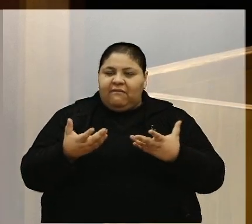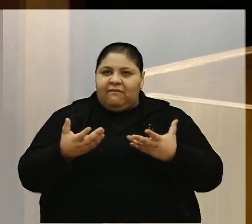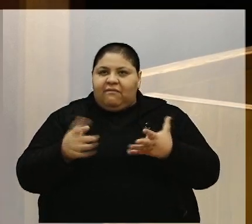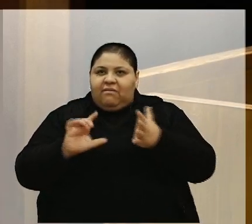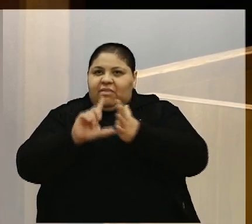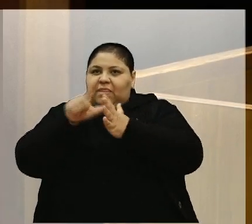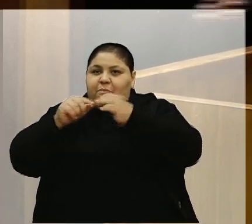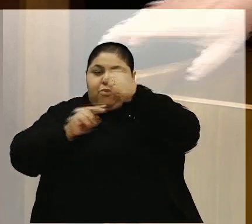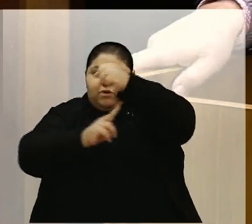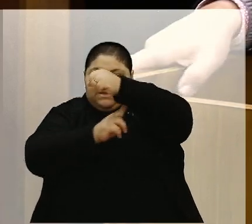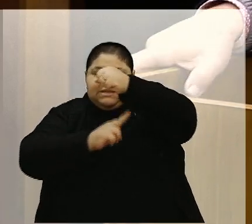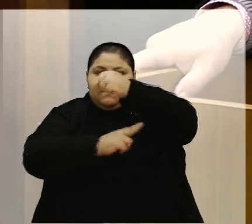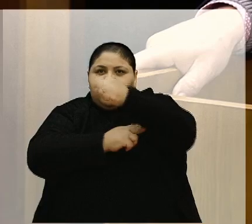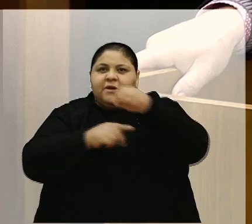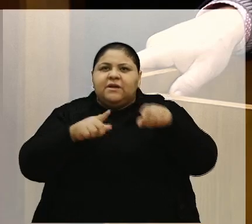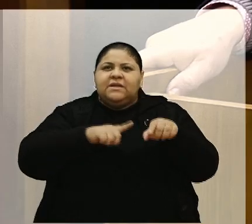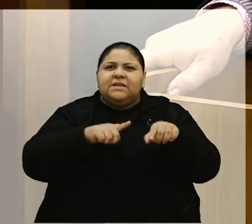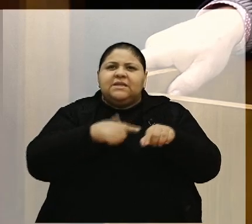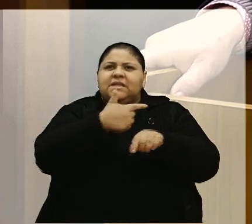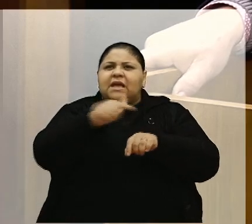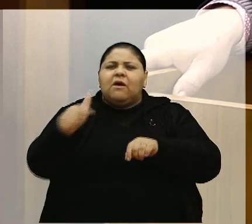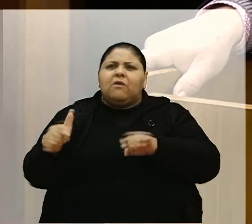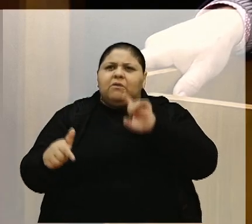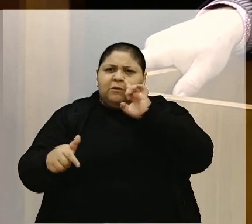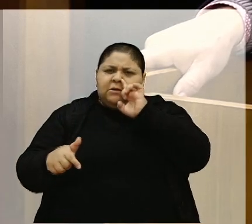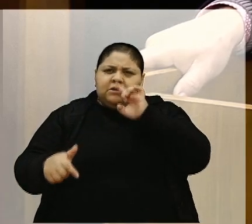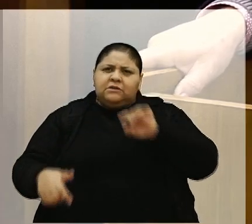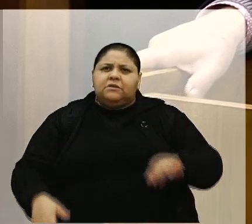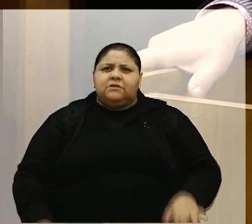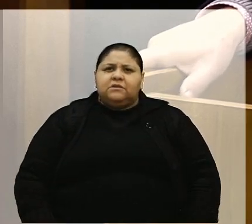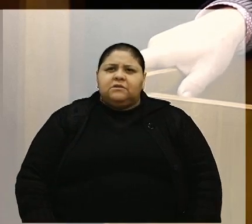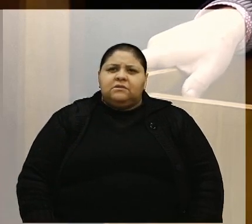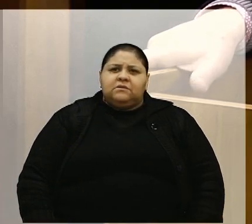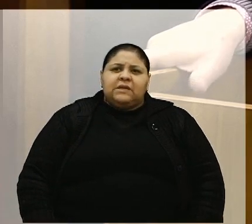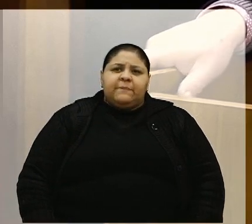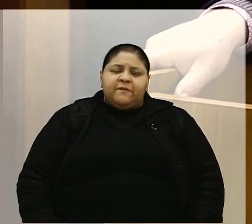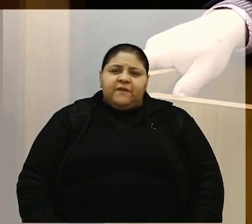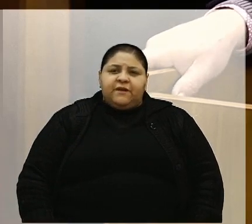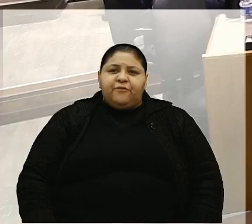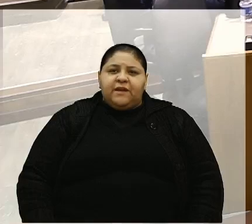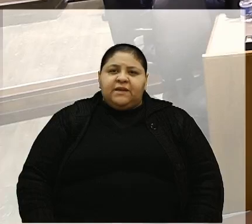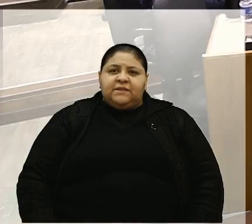ponte lá vai ter a outra. Quem é que pediu primeiro? Cadore, depois...